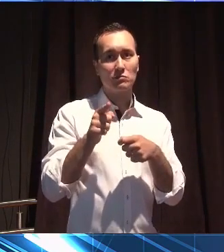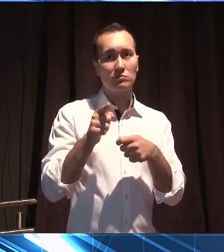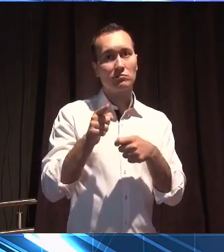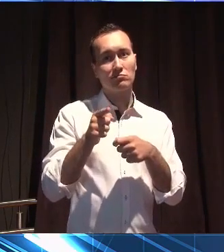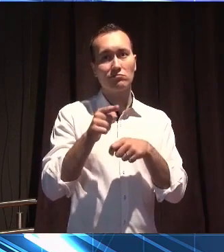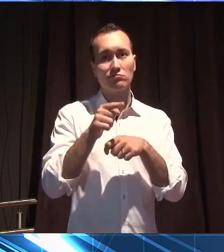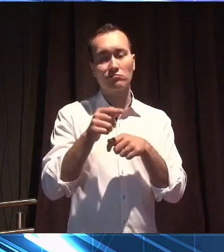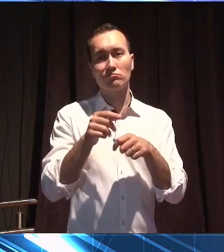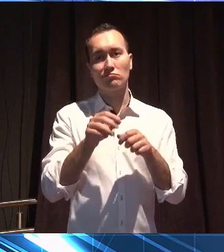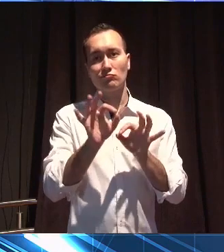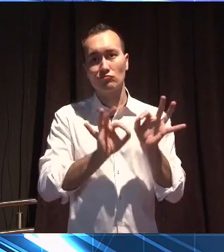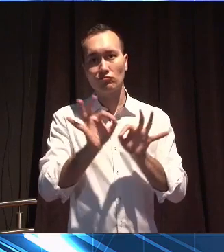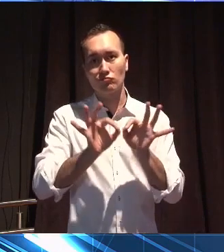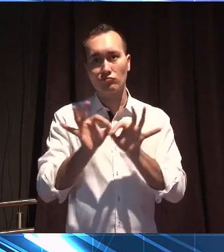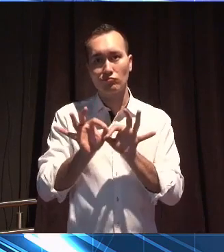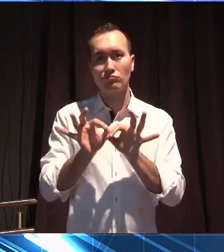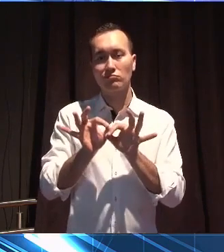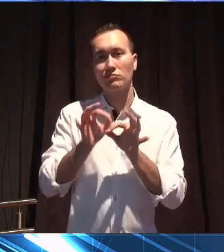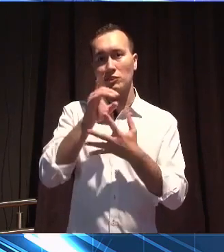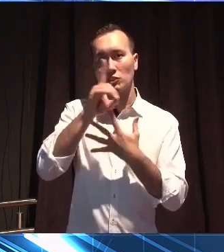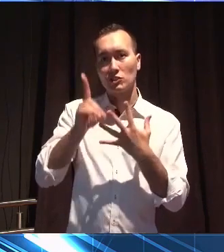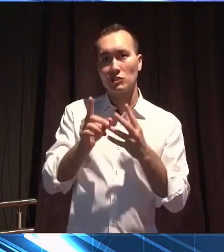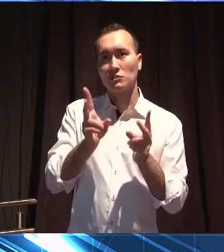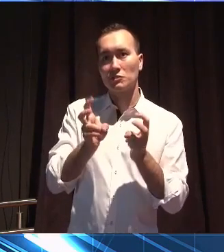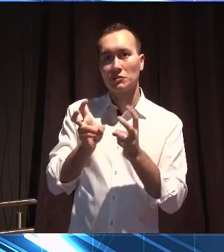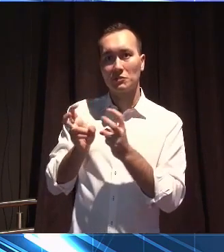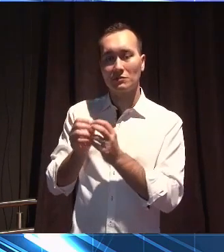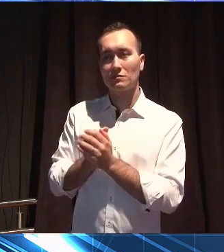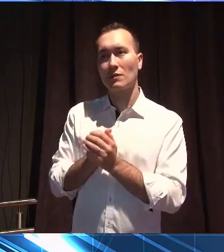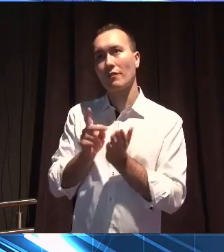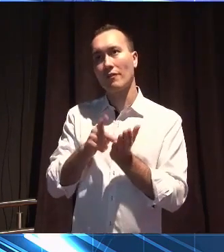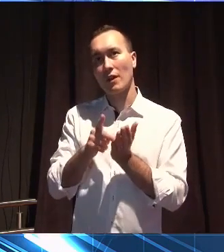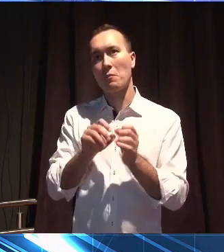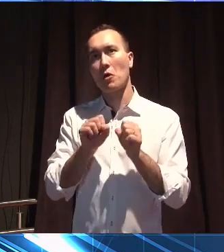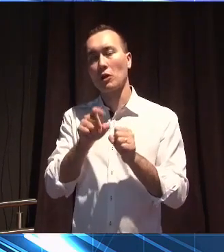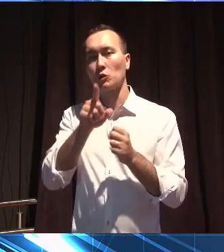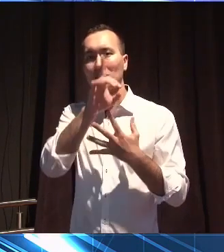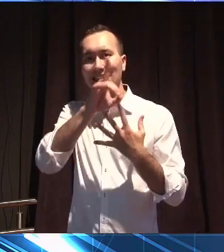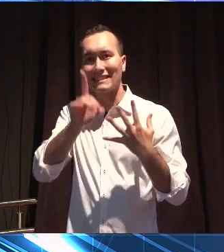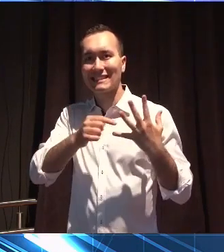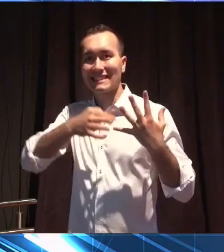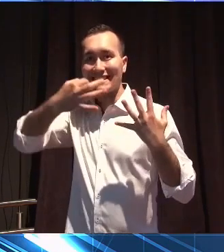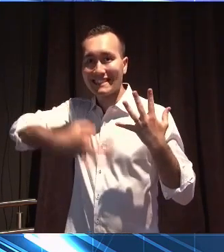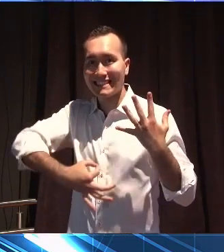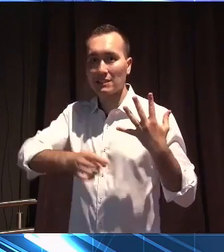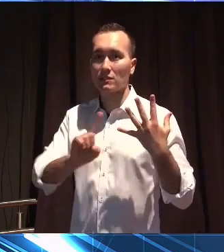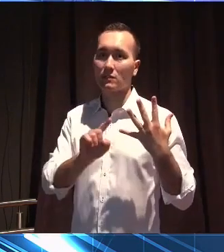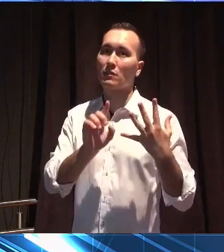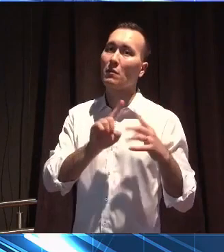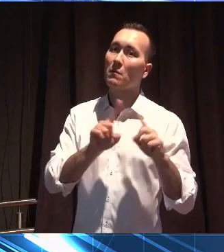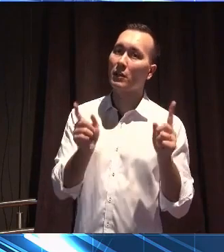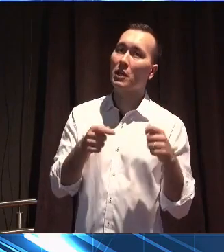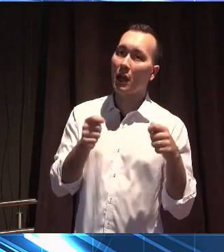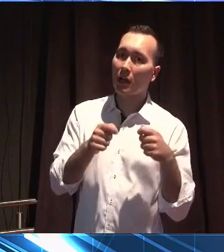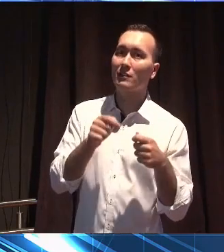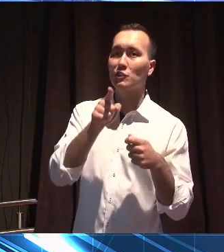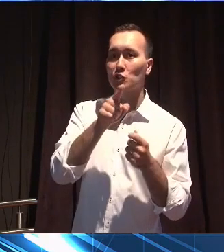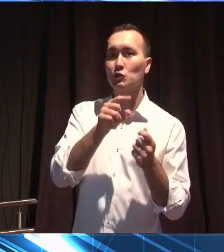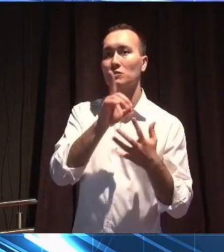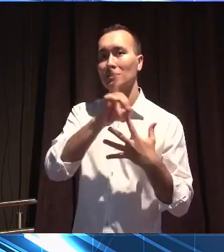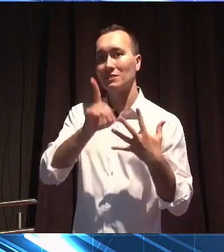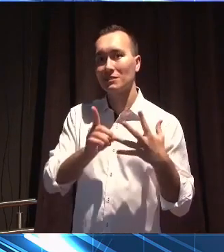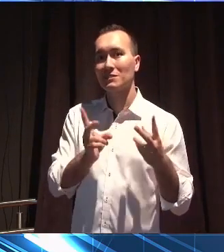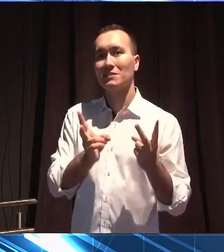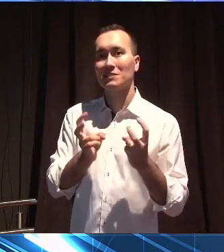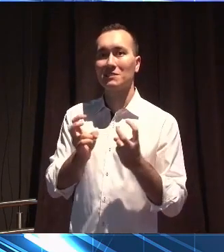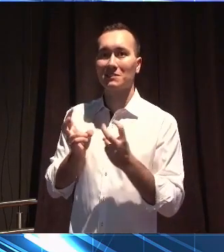tem uma perda ali de qualidade, tu acaba tendo mais ruído nos teus dados, mas tu sai de uma questão de ordem médica, um hospital, e tu